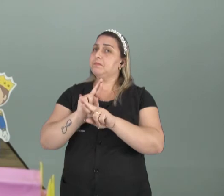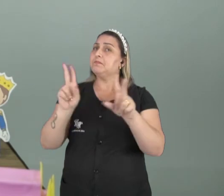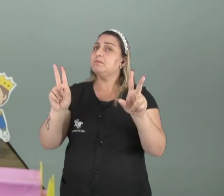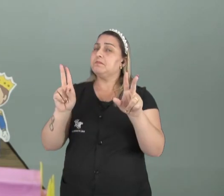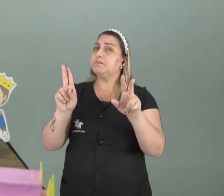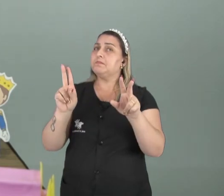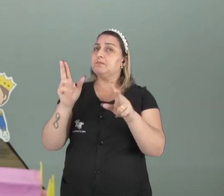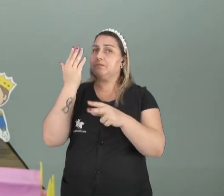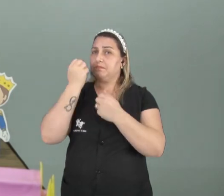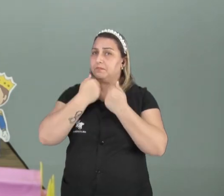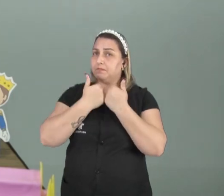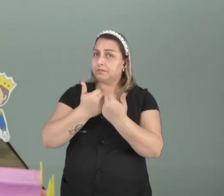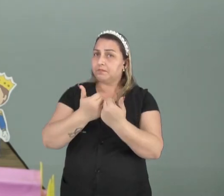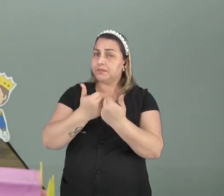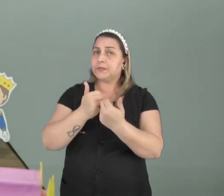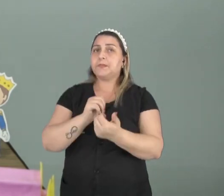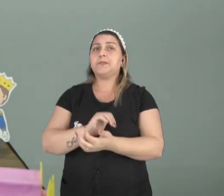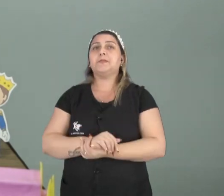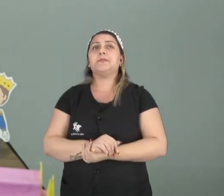diferente. Tudo bem?